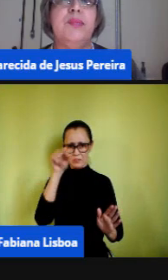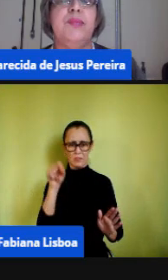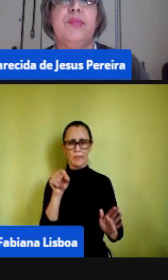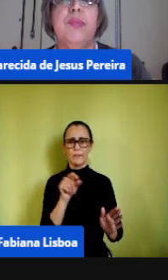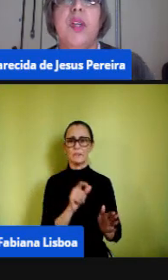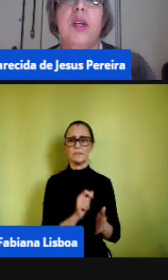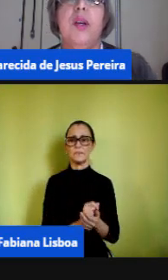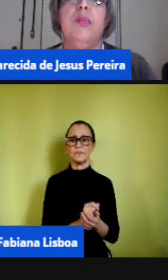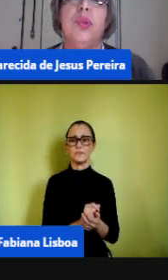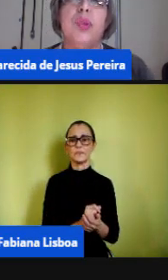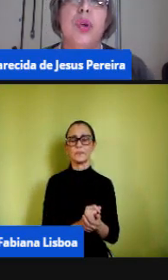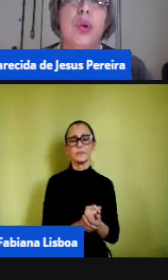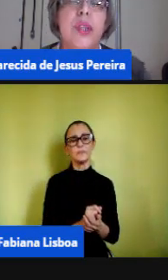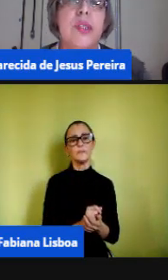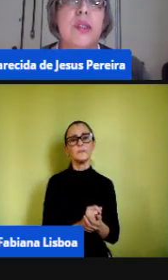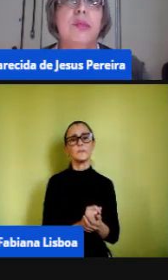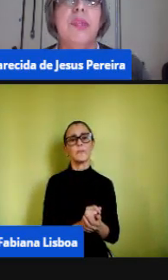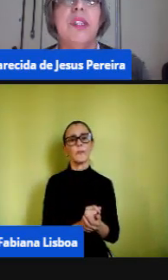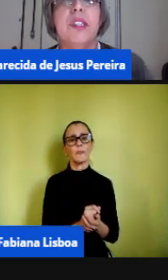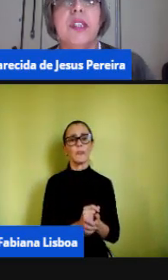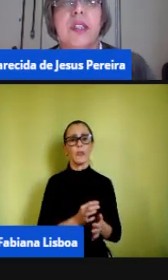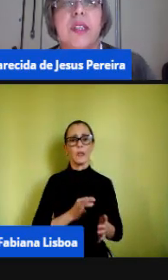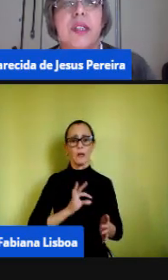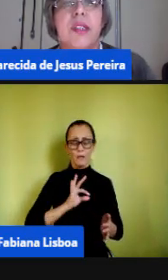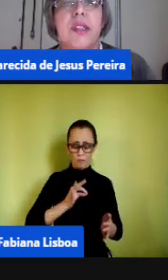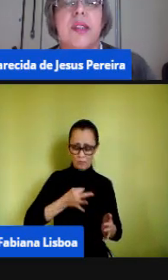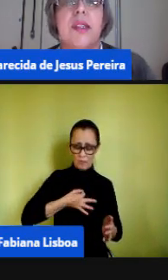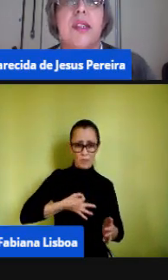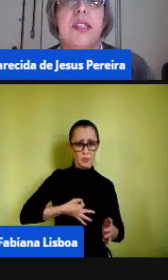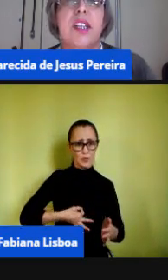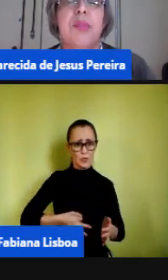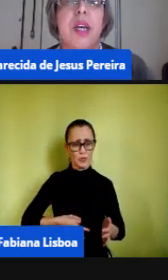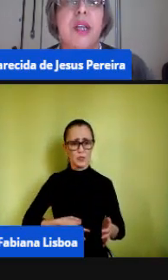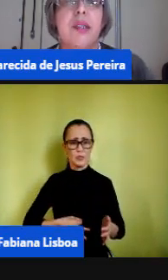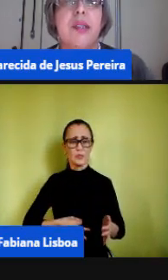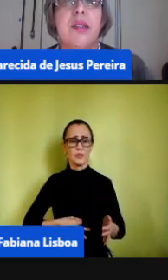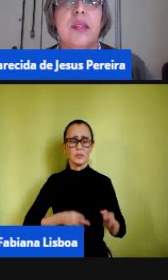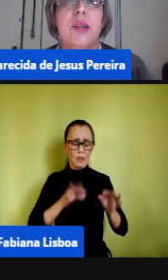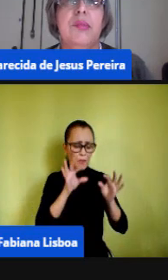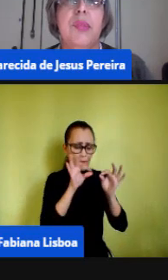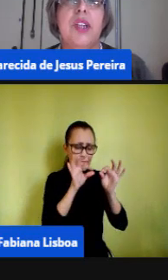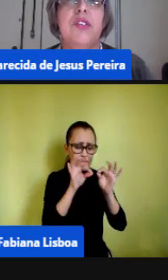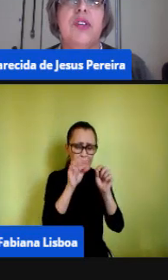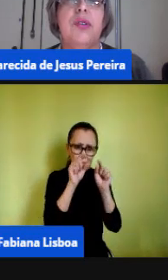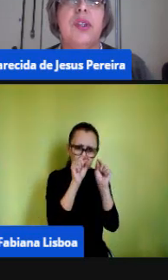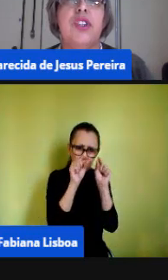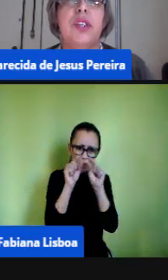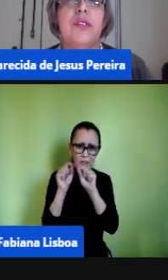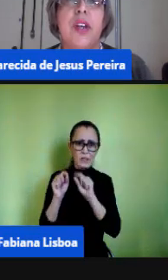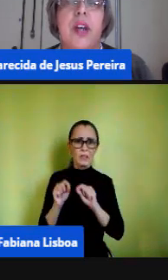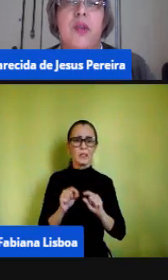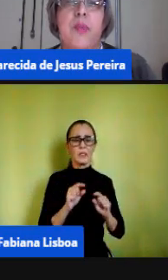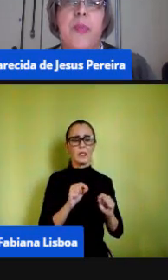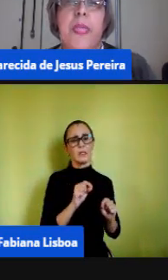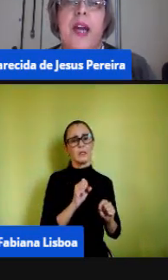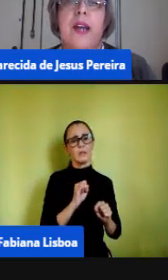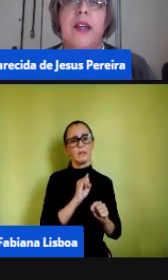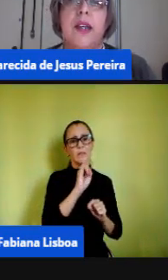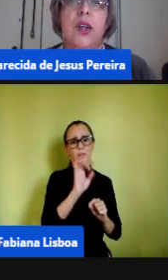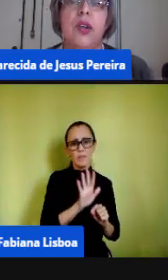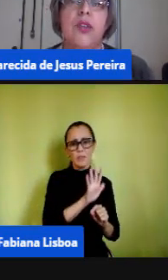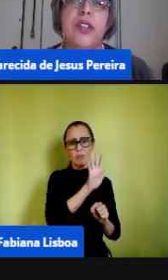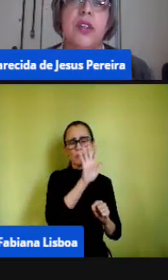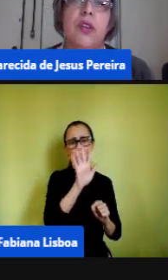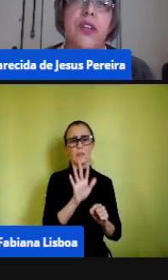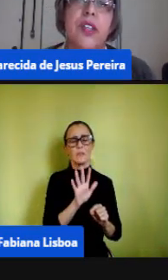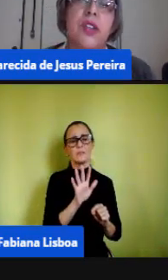dobraduras. Botões, miçangas, sementes, minifiguras de EVA, tá?